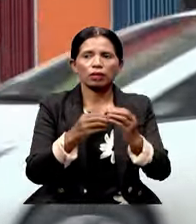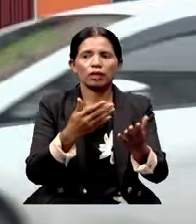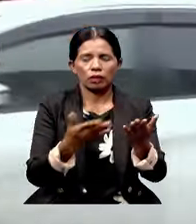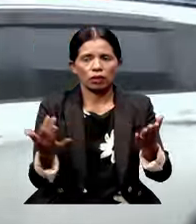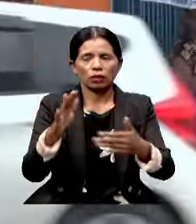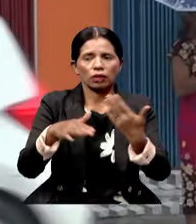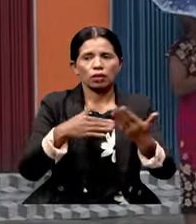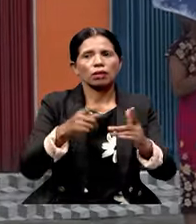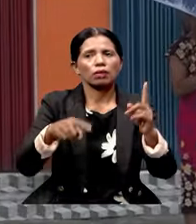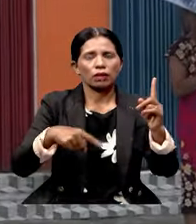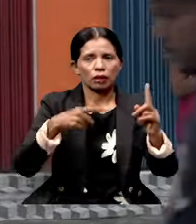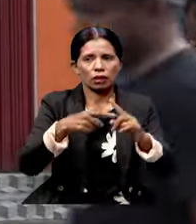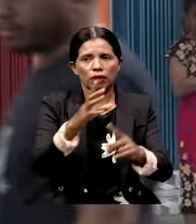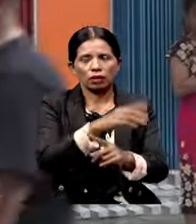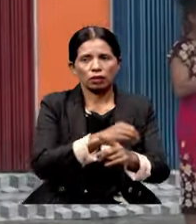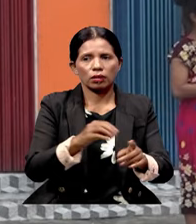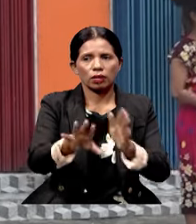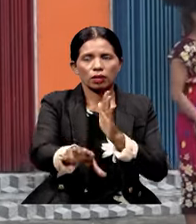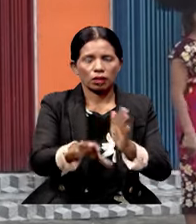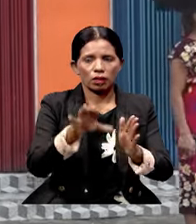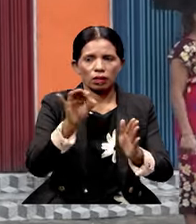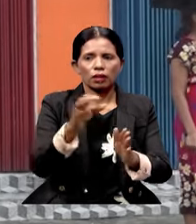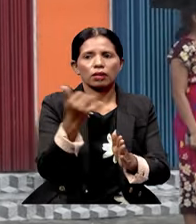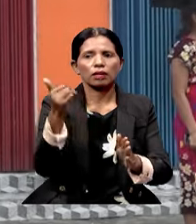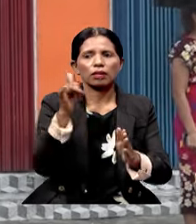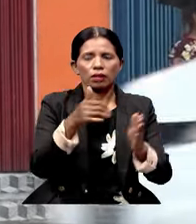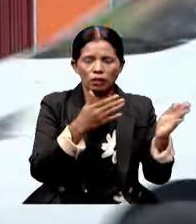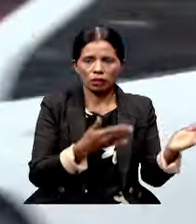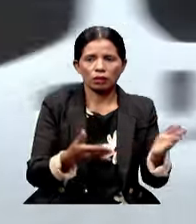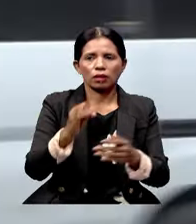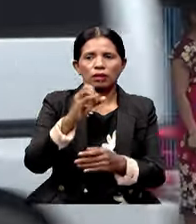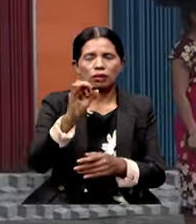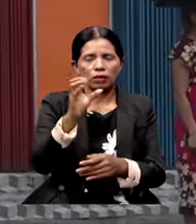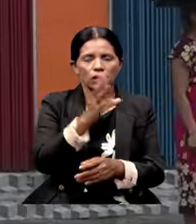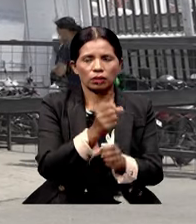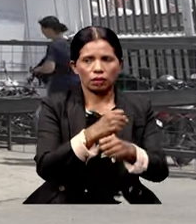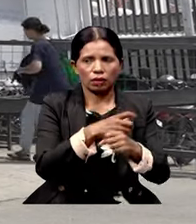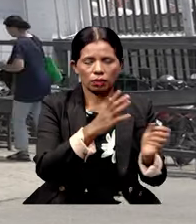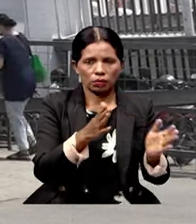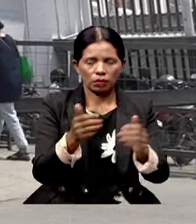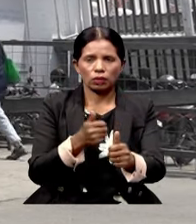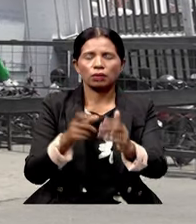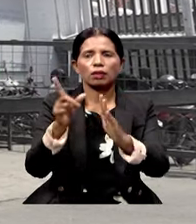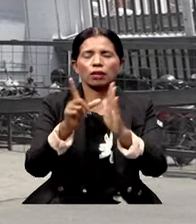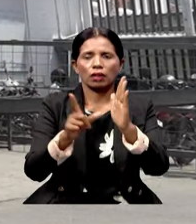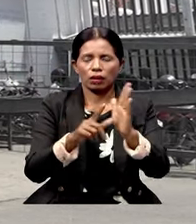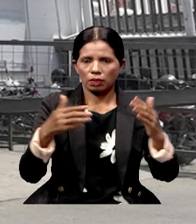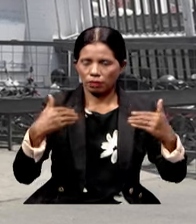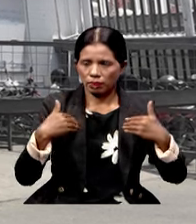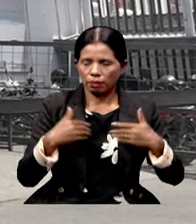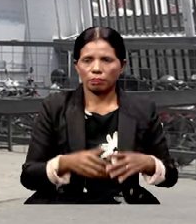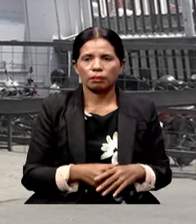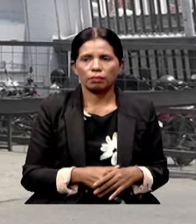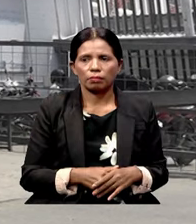Sira, no banheiro identifica retan infração Roma, Sira se submete à IFESA ou de halo processo do Irlei NBIA. Tu